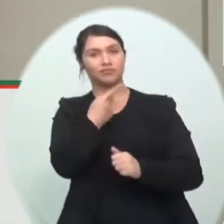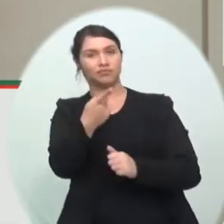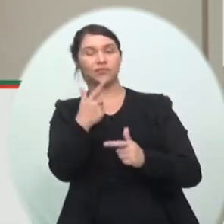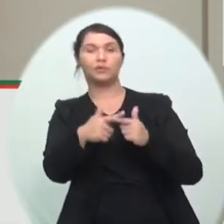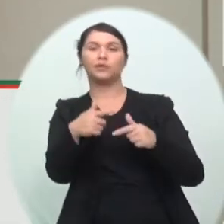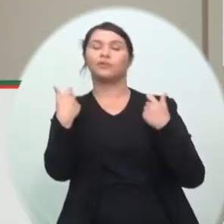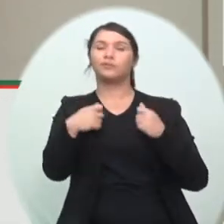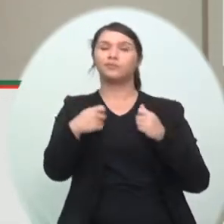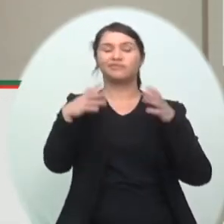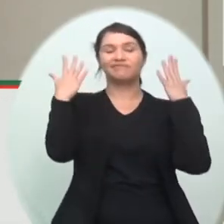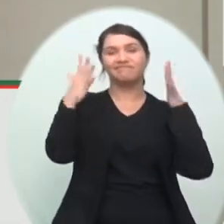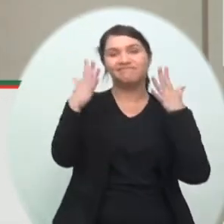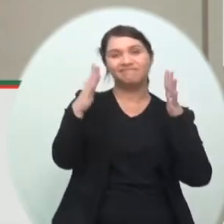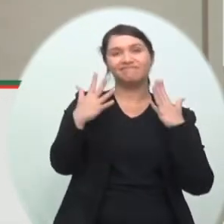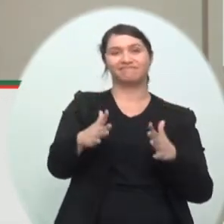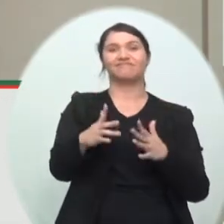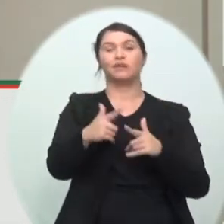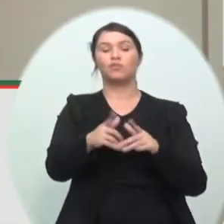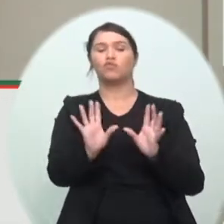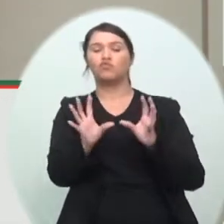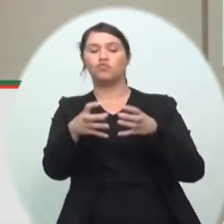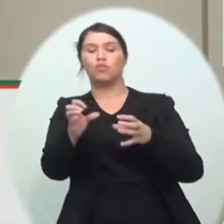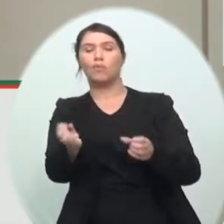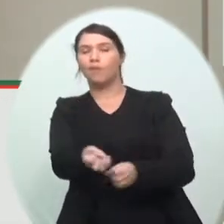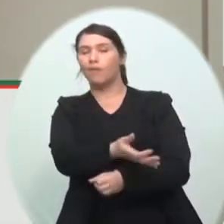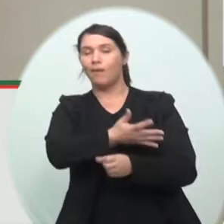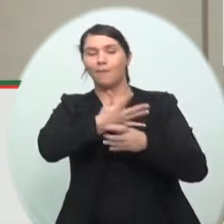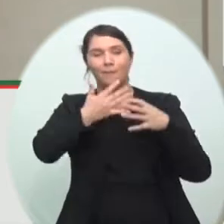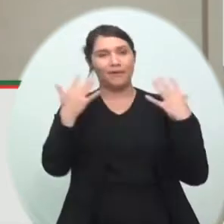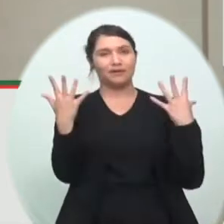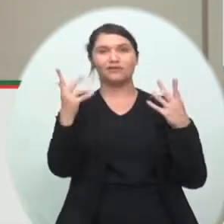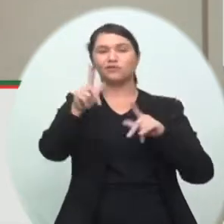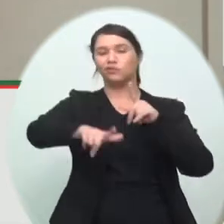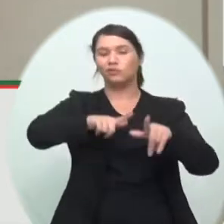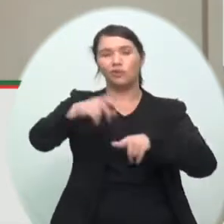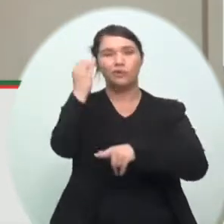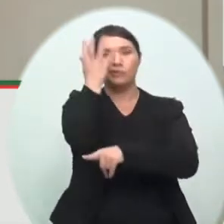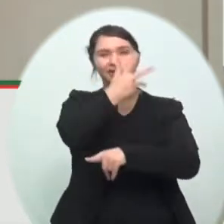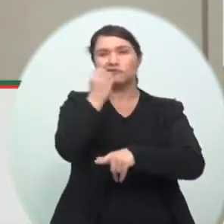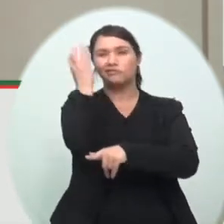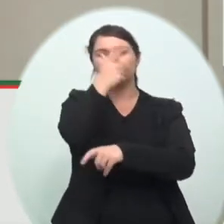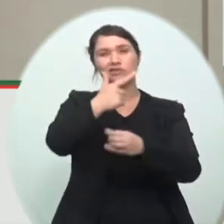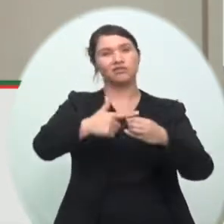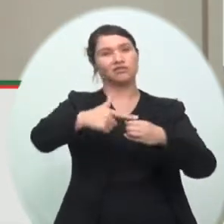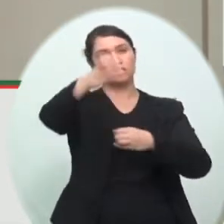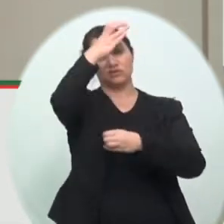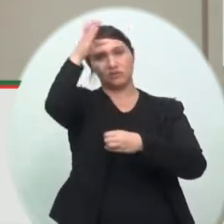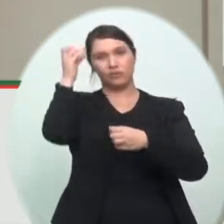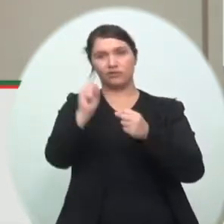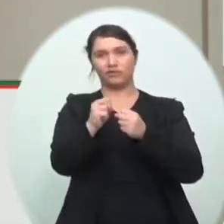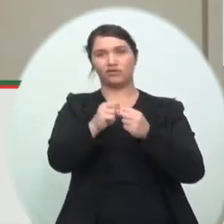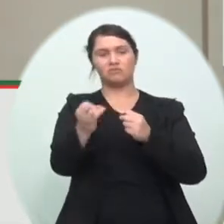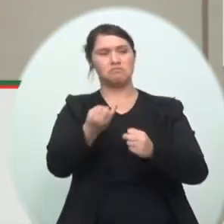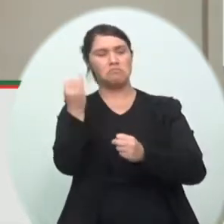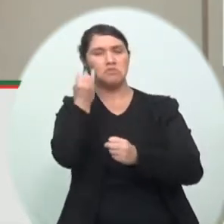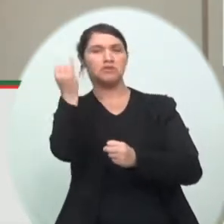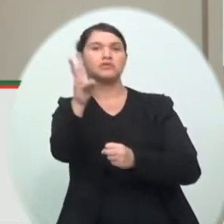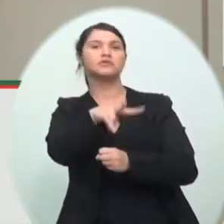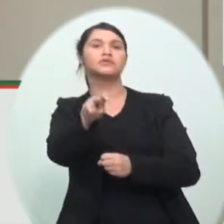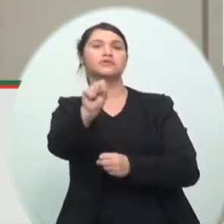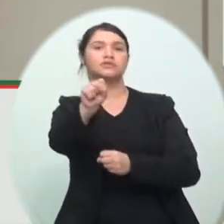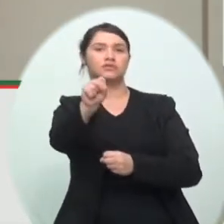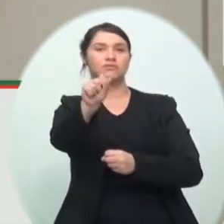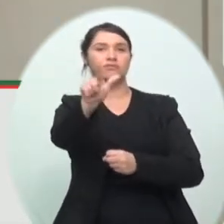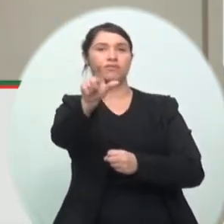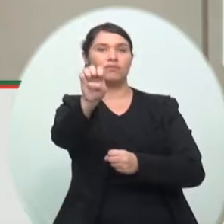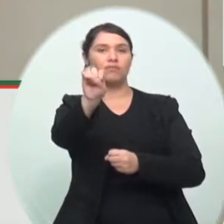parabenizar essa equipe maravilhosa que faz esse trabalho relevante na cidade. E a importância, vereador Salésio, de a gente trazer